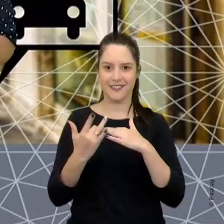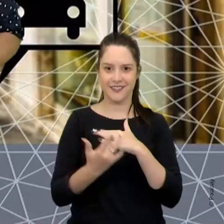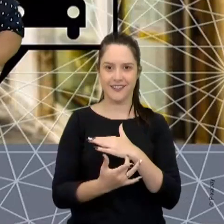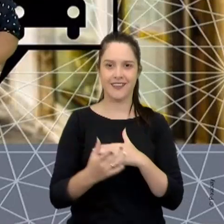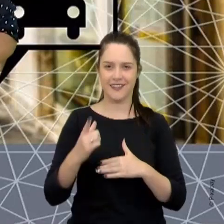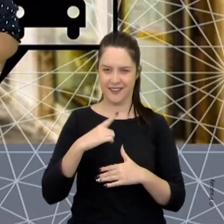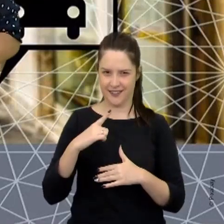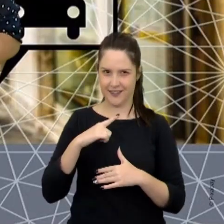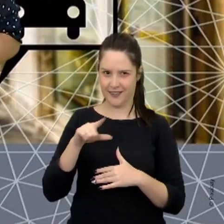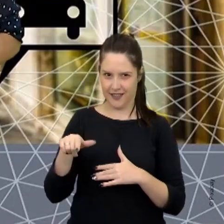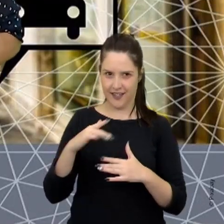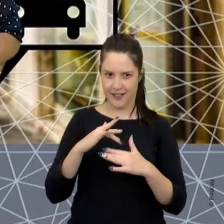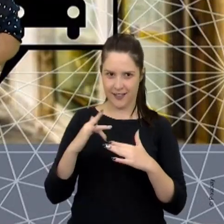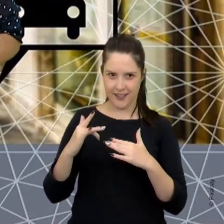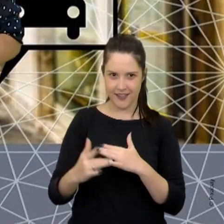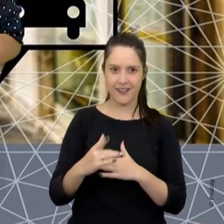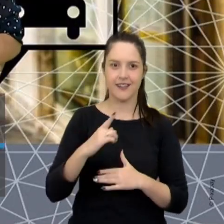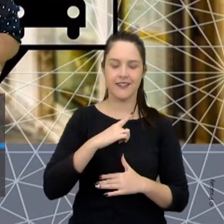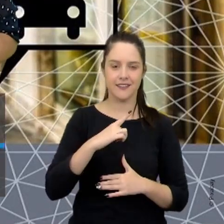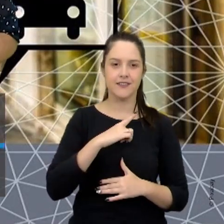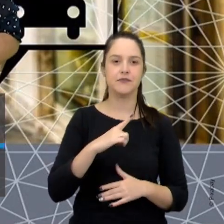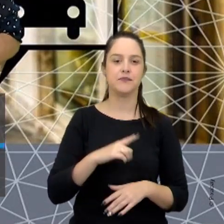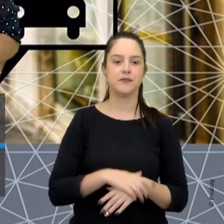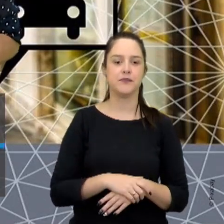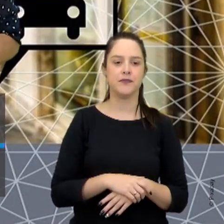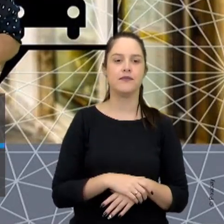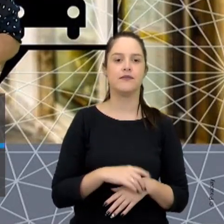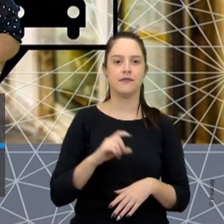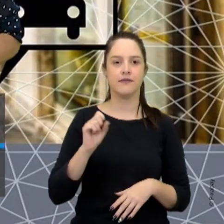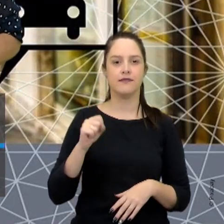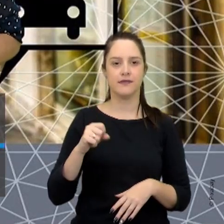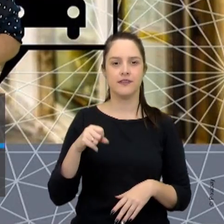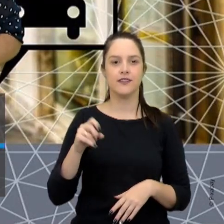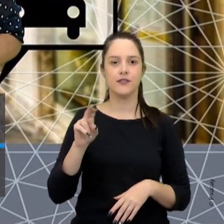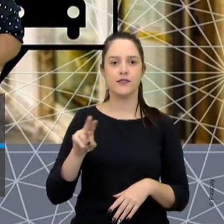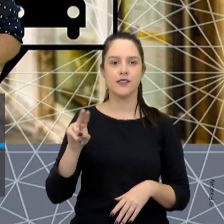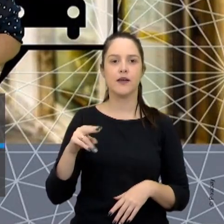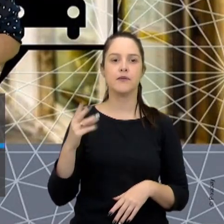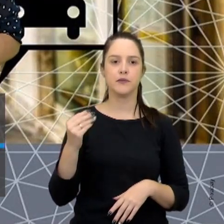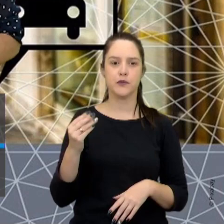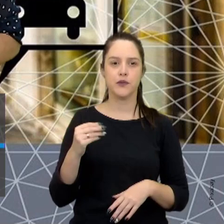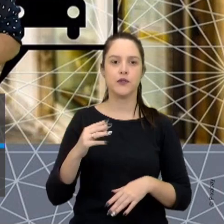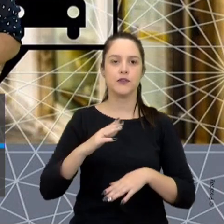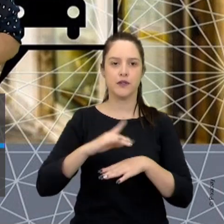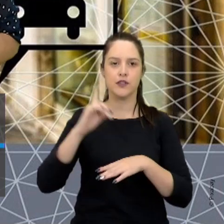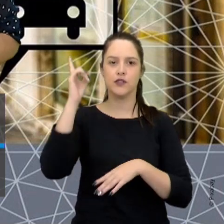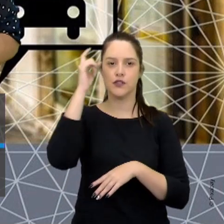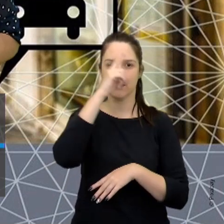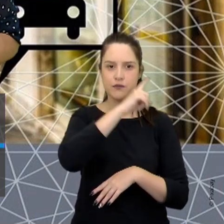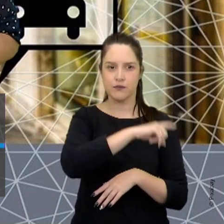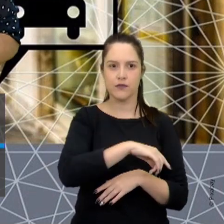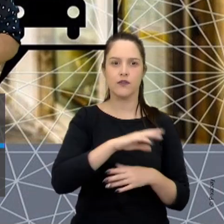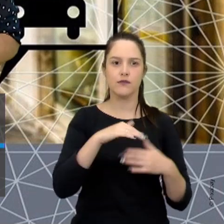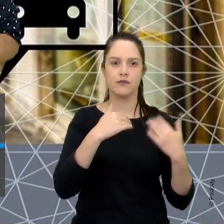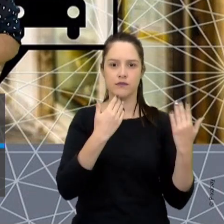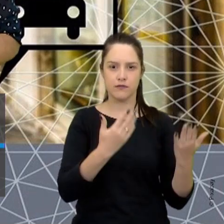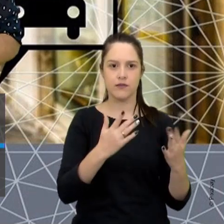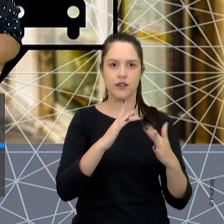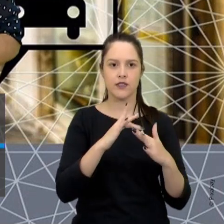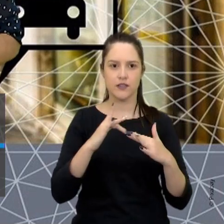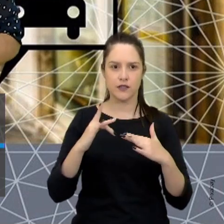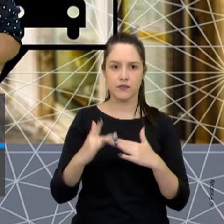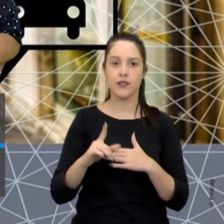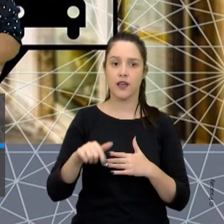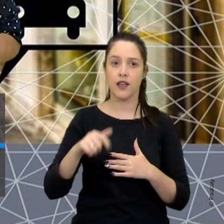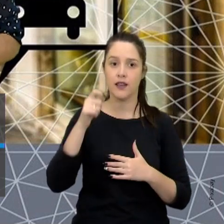social, não sou dos mais ativos, mas tenho sim. Eu acho que é meio difícil ficar fora disso, né? E essa questão do social advertising aí eu achei